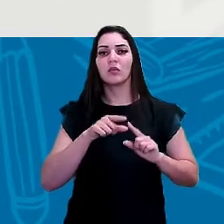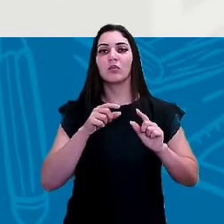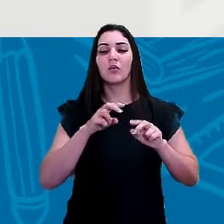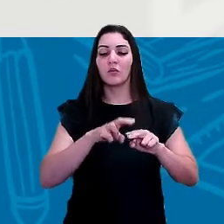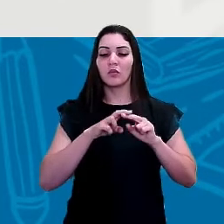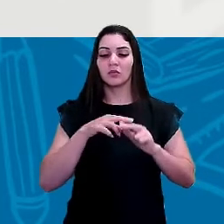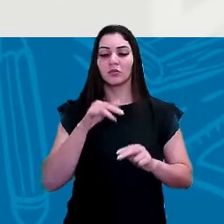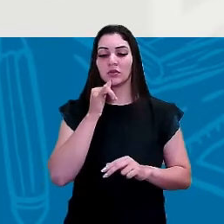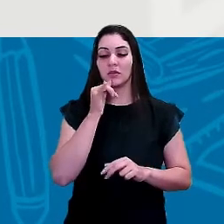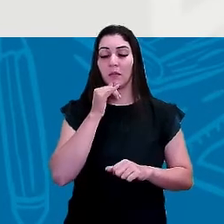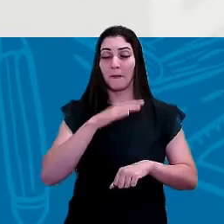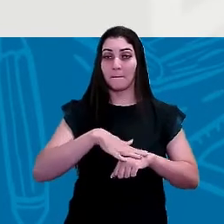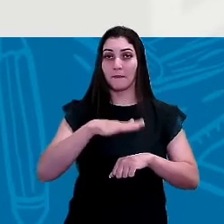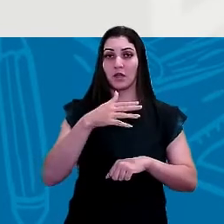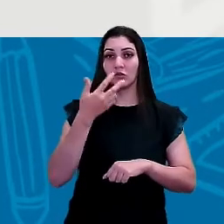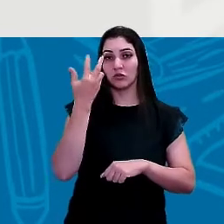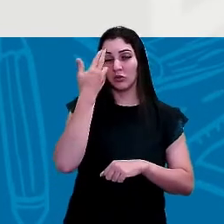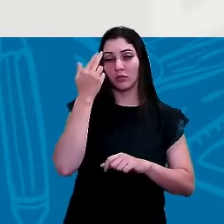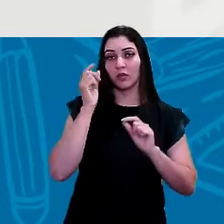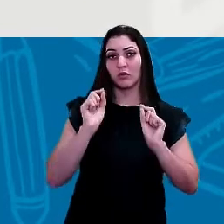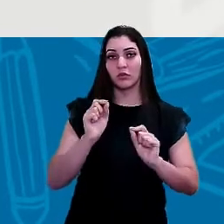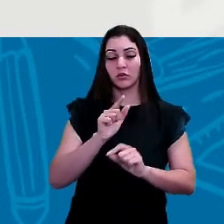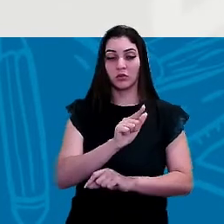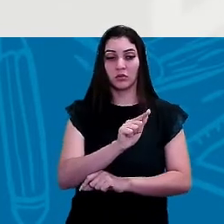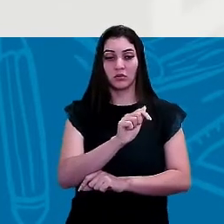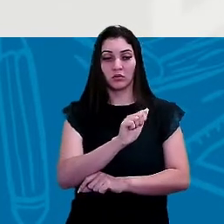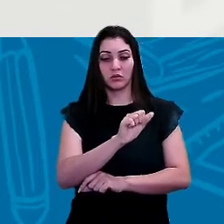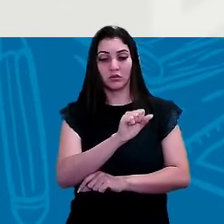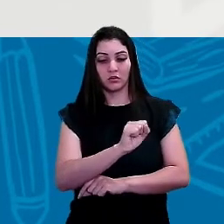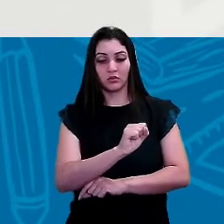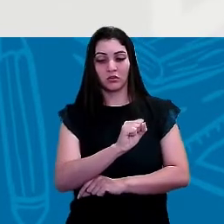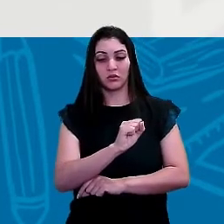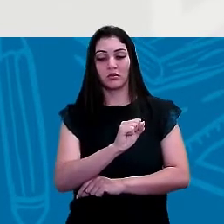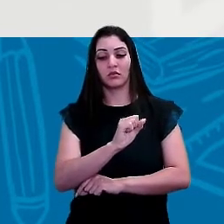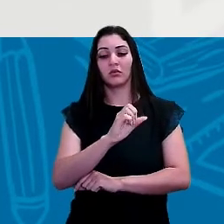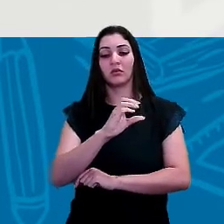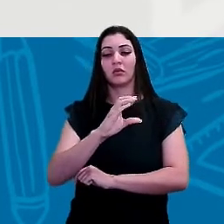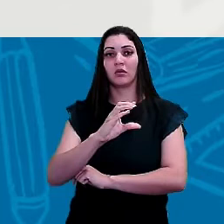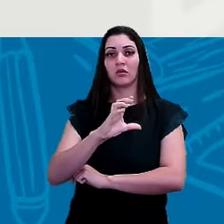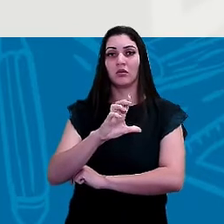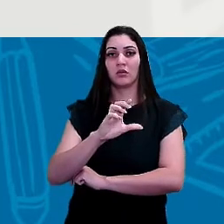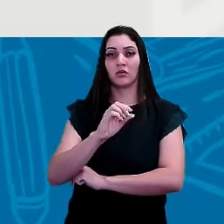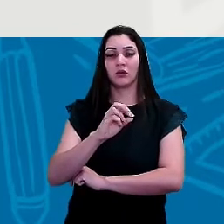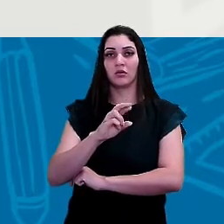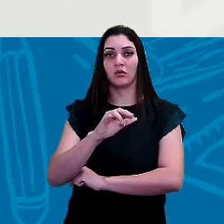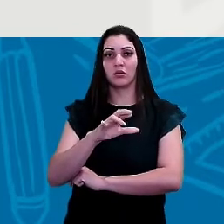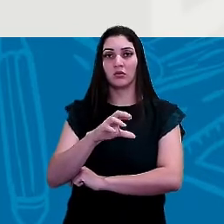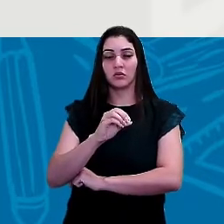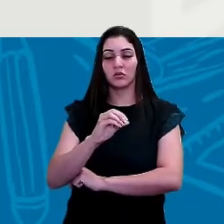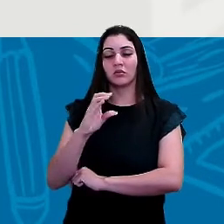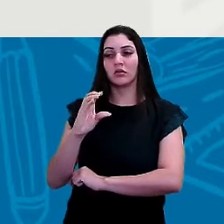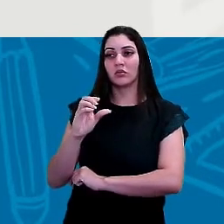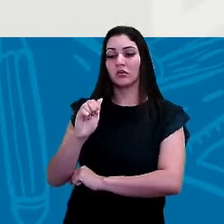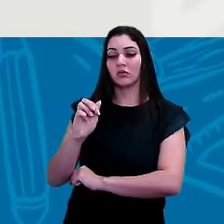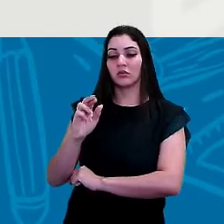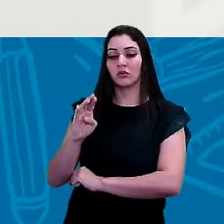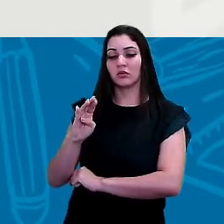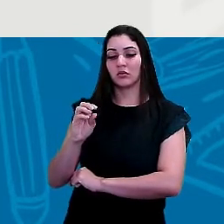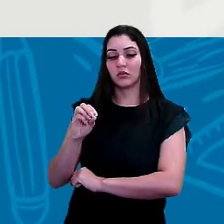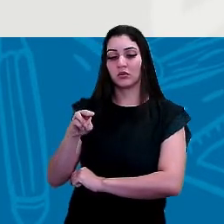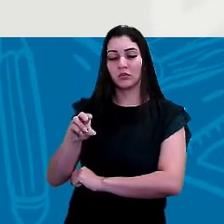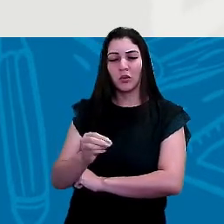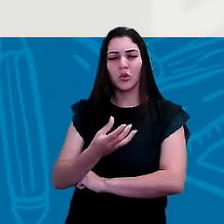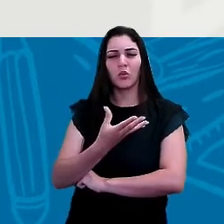O exemplo mais comum de gás poluente é o gás CFC, clorofluorcarbono, que reage facilmente com o ozônio e que foi